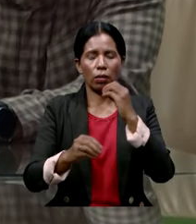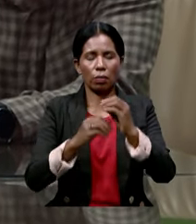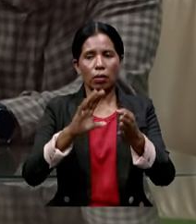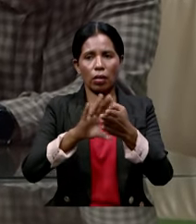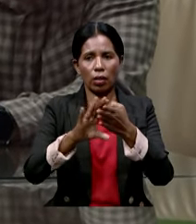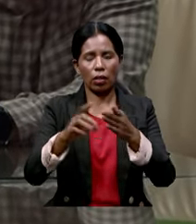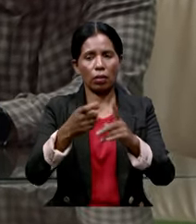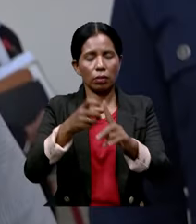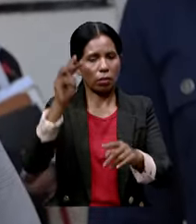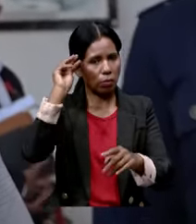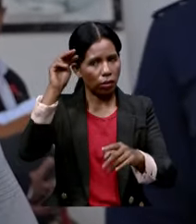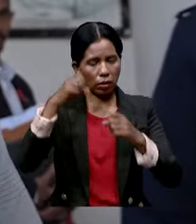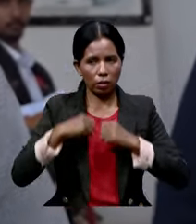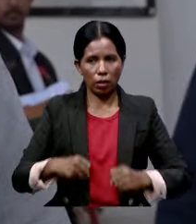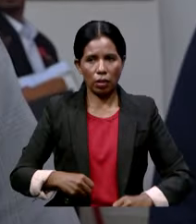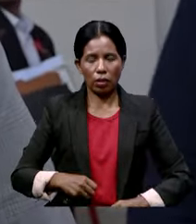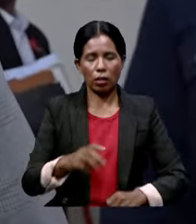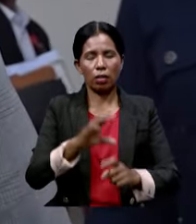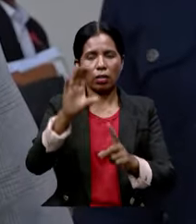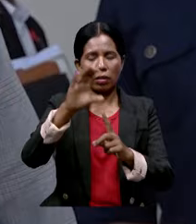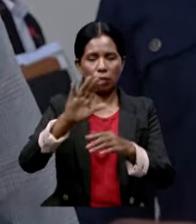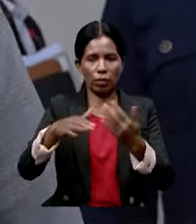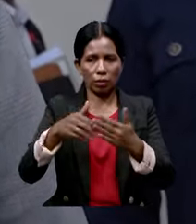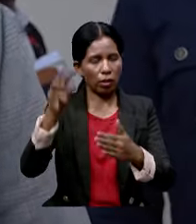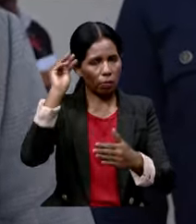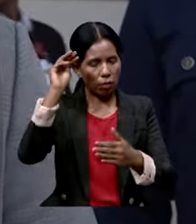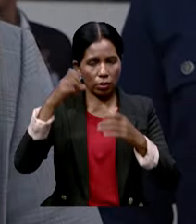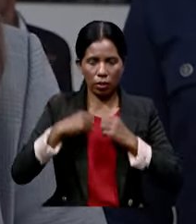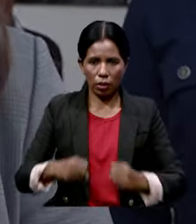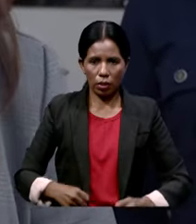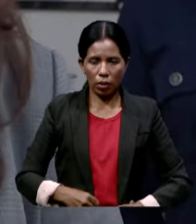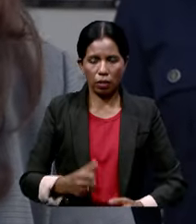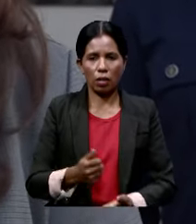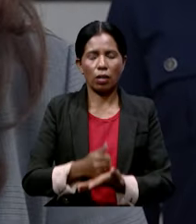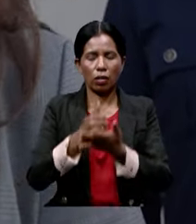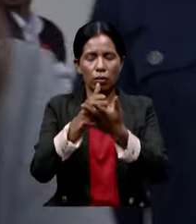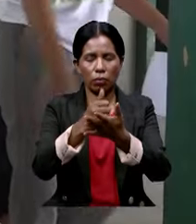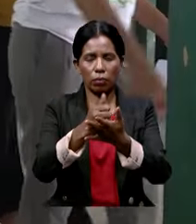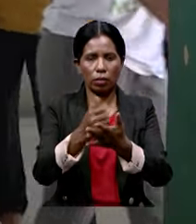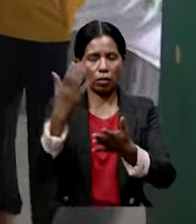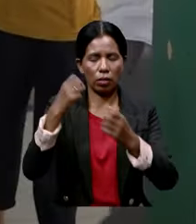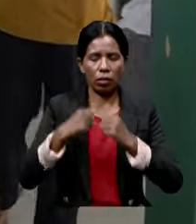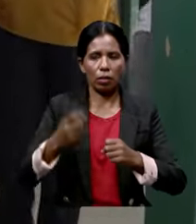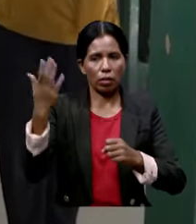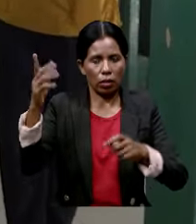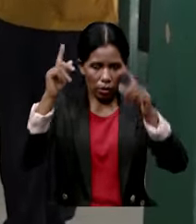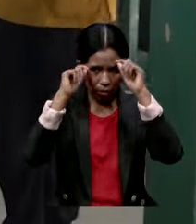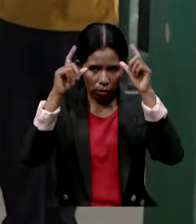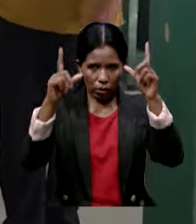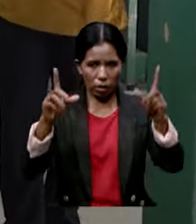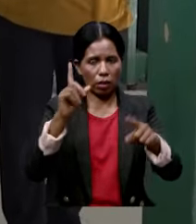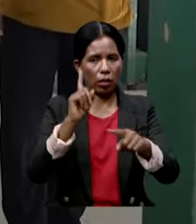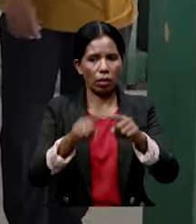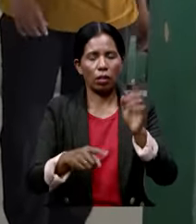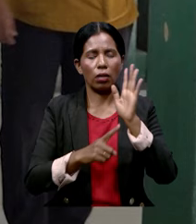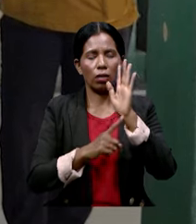russa ministra de Saúde, ba cargo Sofia Cira e a Ministério de Saúde, na Facilidade de Saúde Cira e a Território Nacional. A Tula Bele